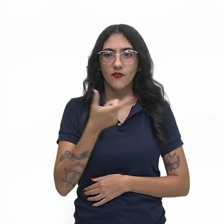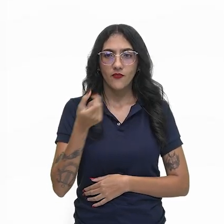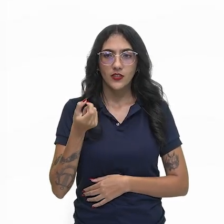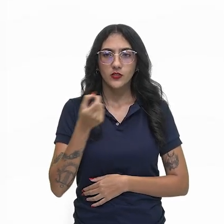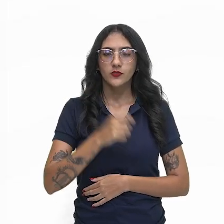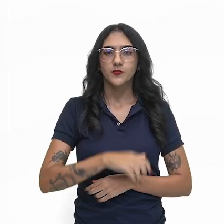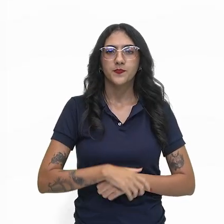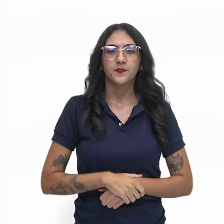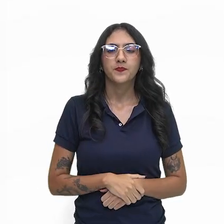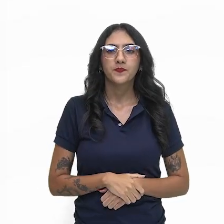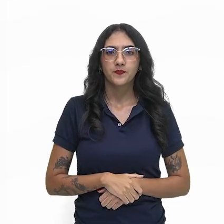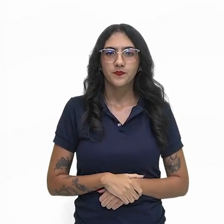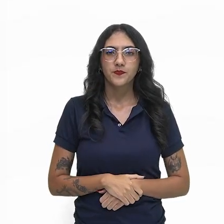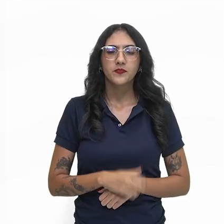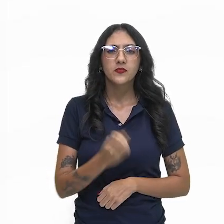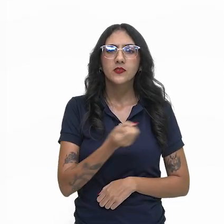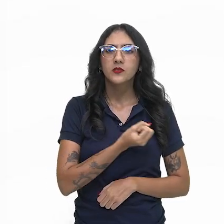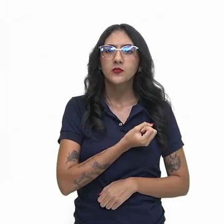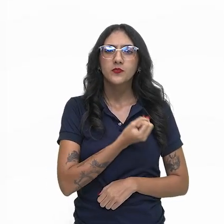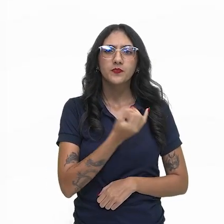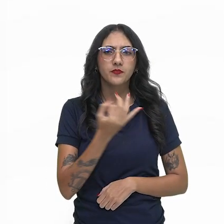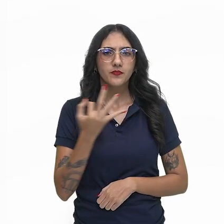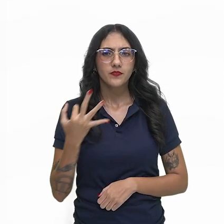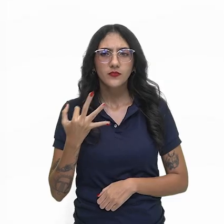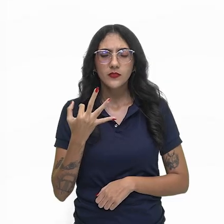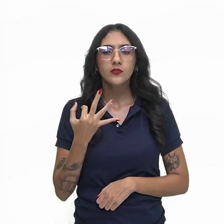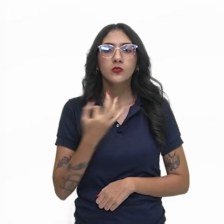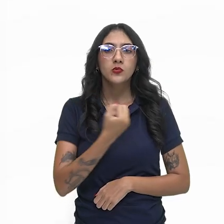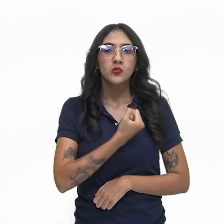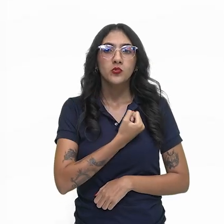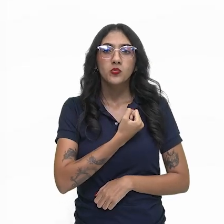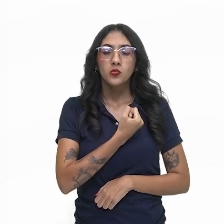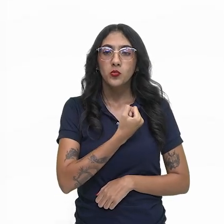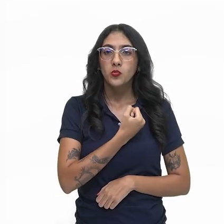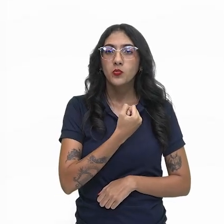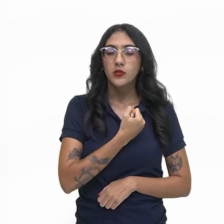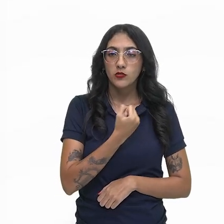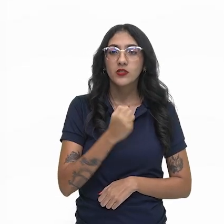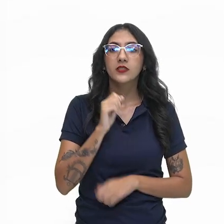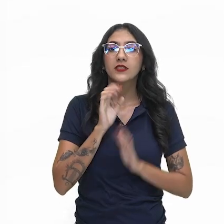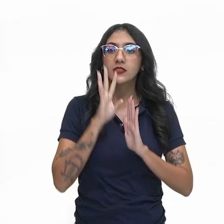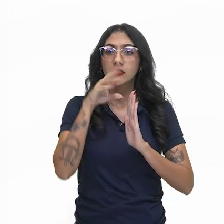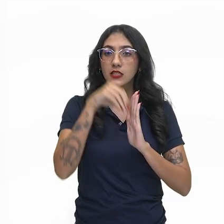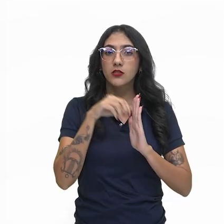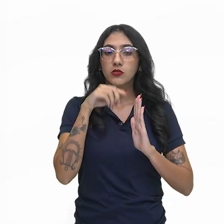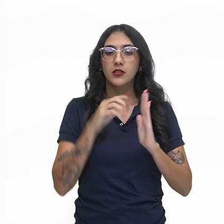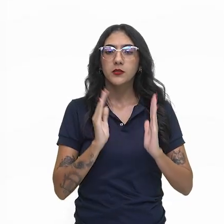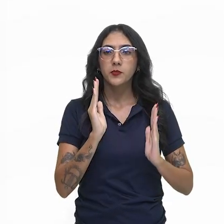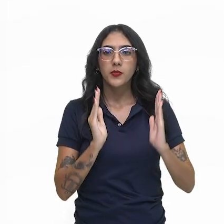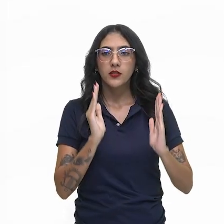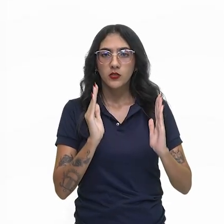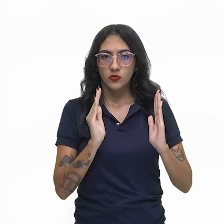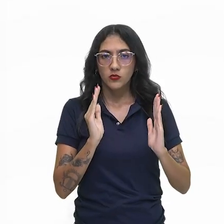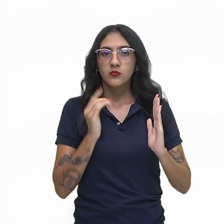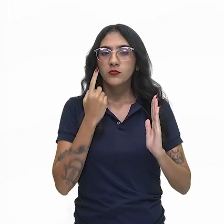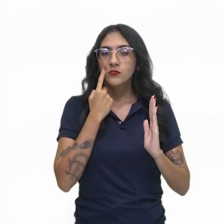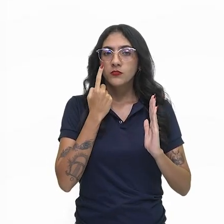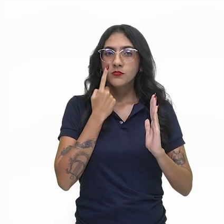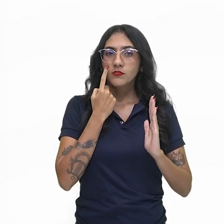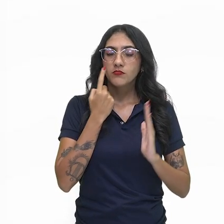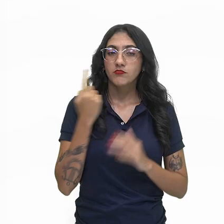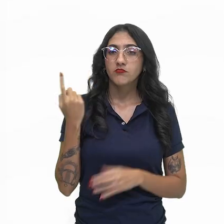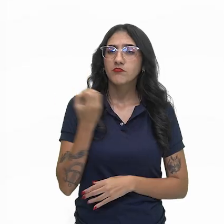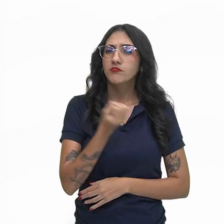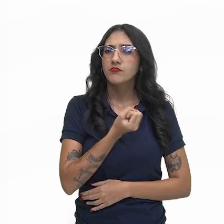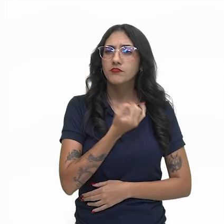14,79234320. Quantos algarismos significativos eu tenho na medida? Eu tenho algarismos